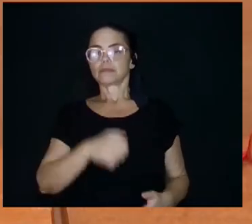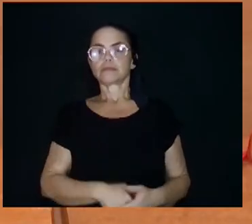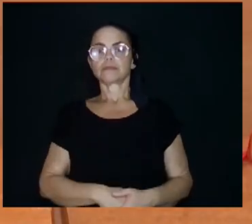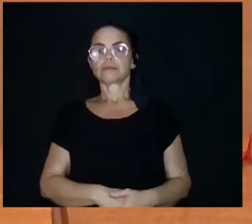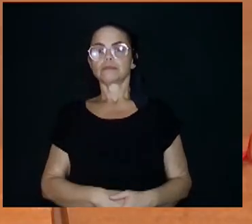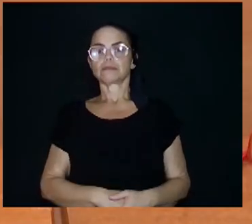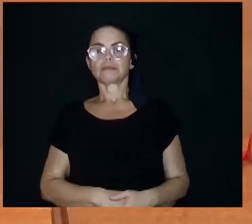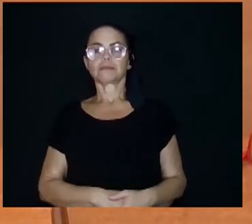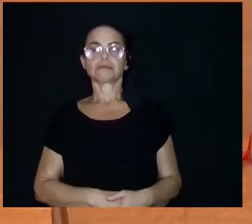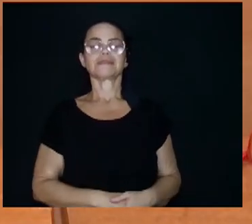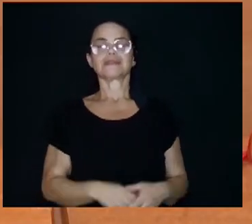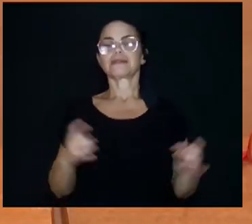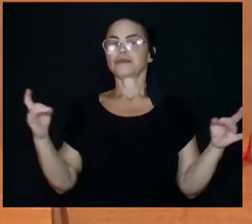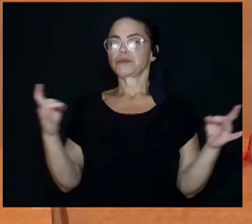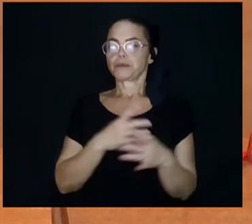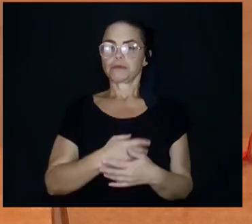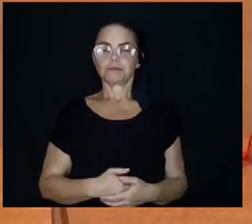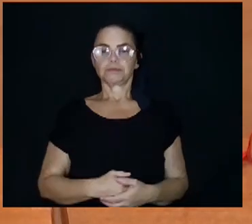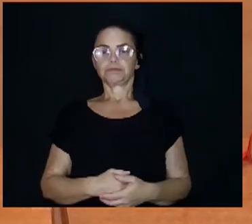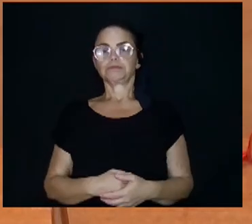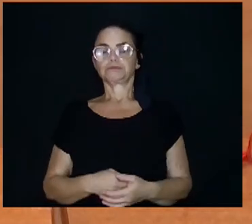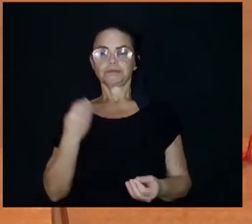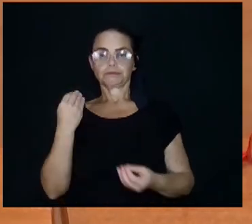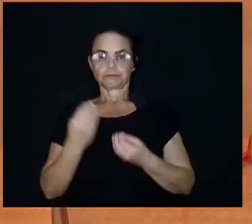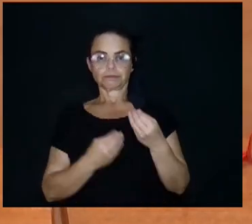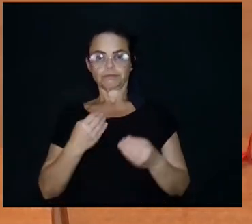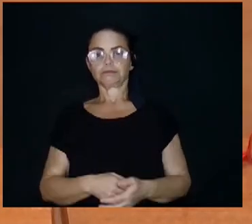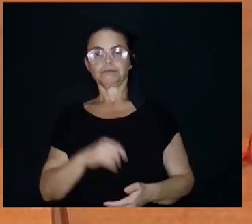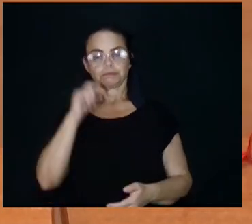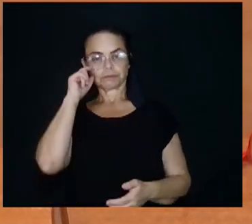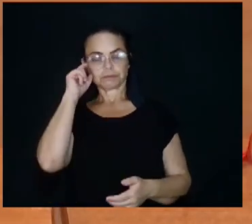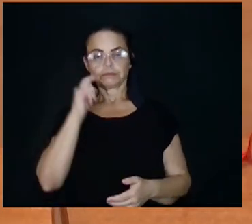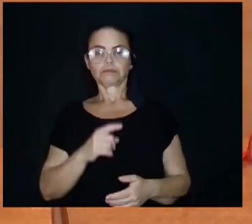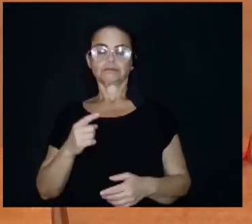pronto. Assim como em décadas passadas, militâncias